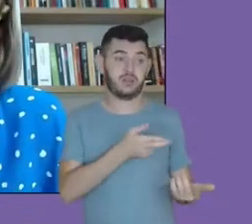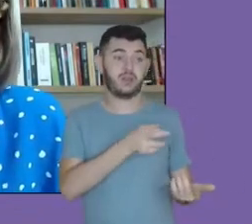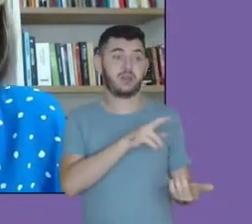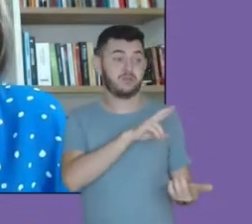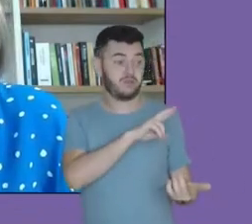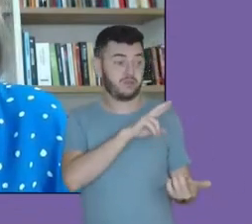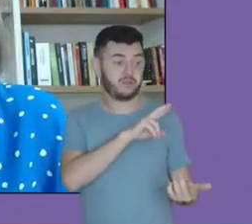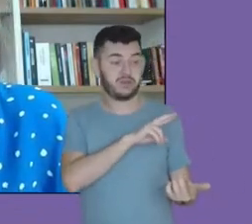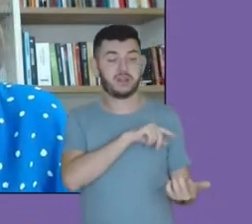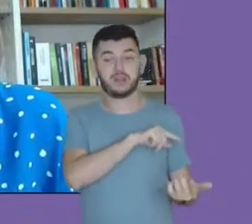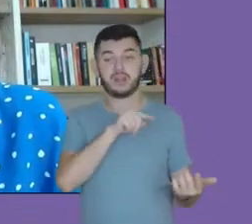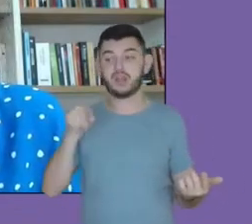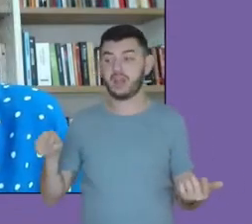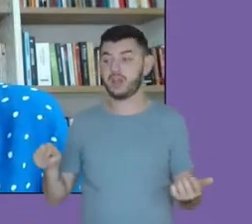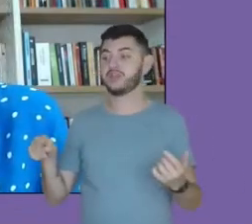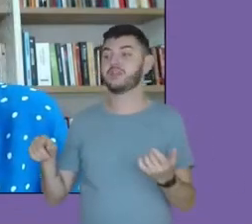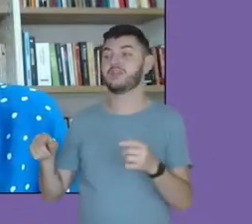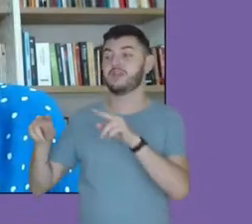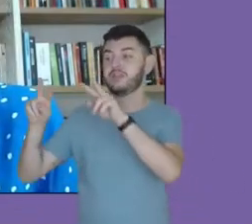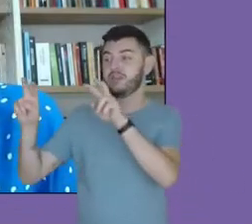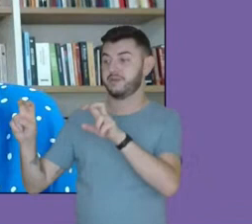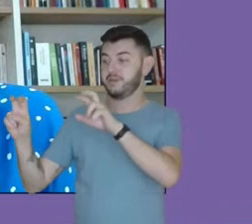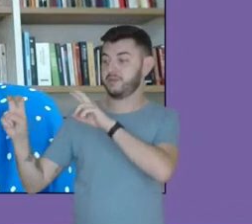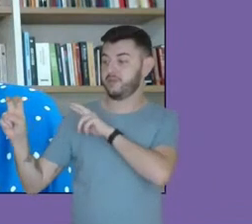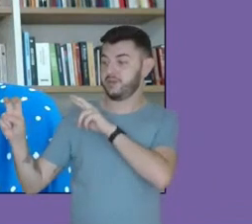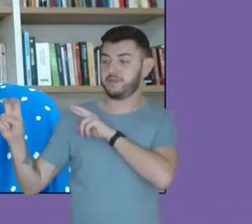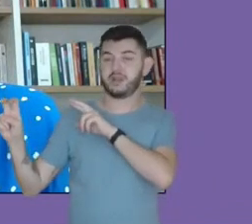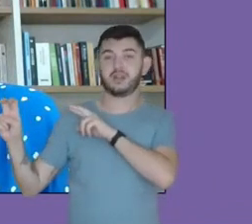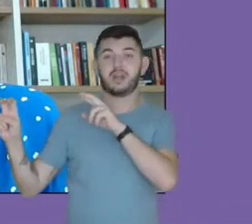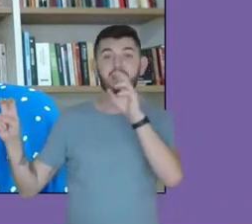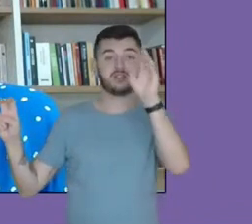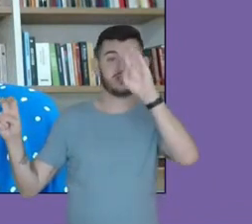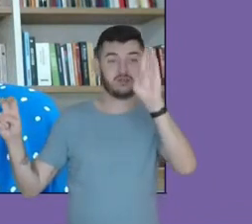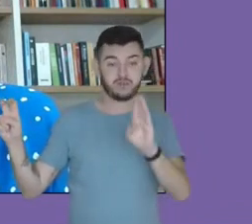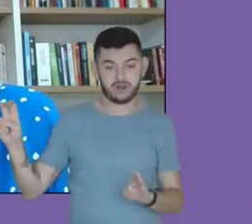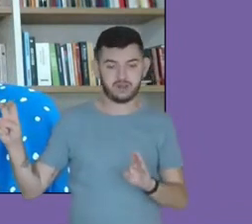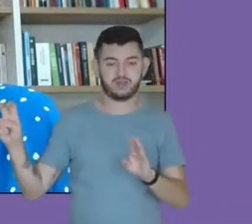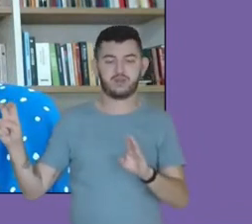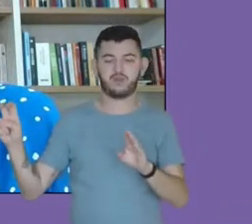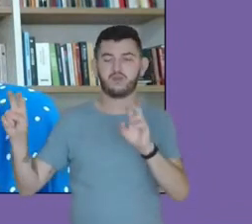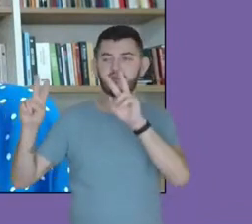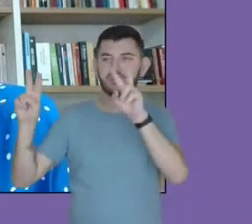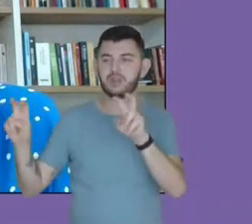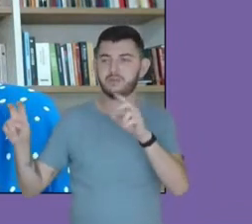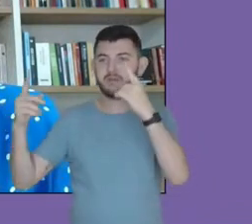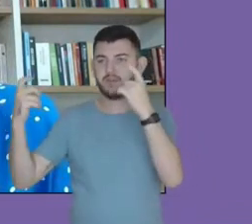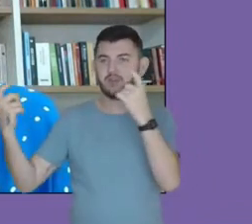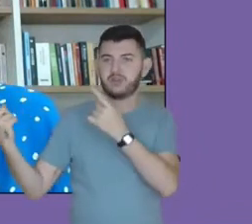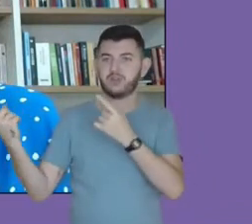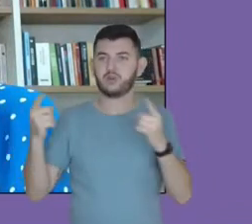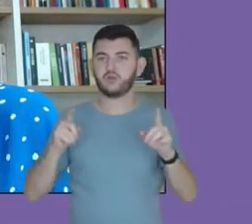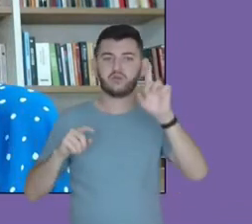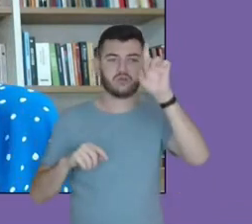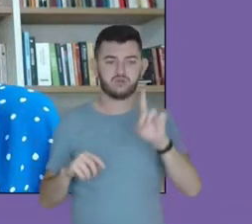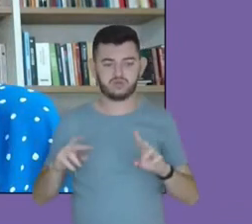do Estado, frente às violências contra os direitos humanos e a promoção da exclusão